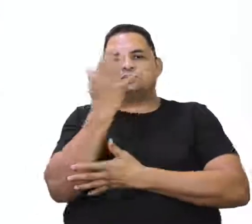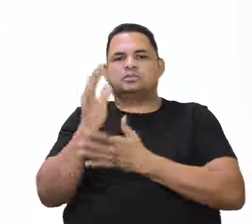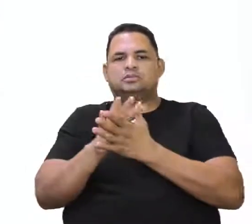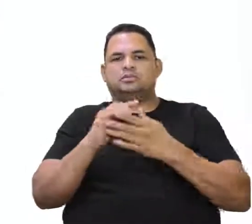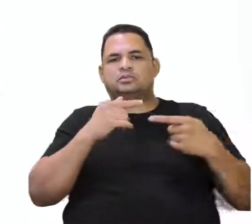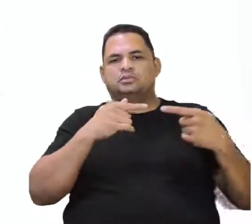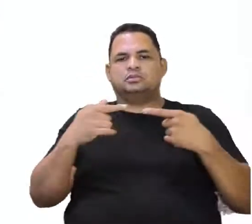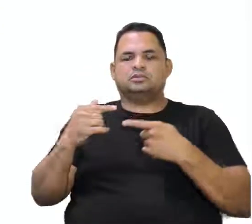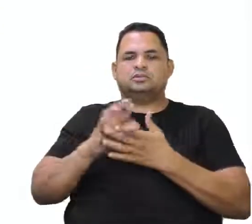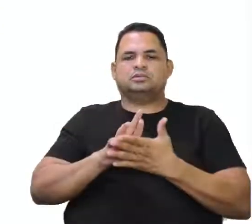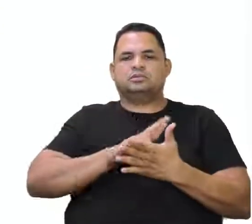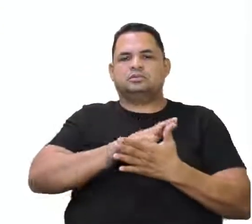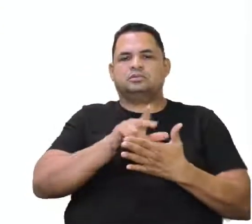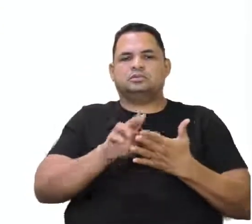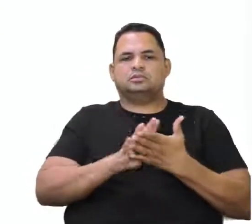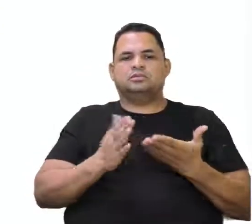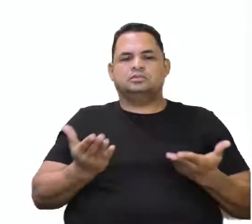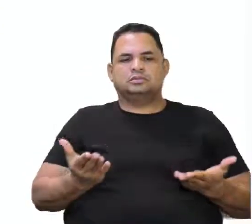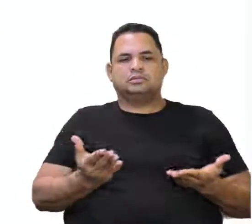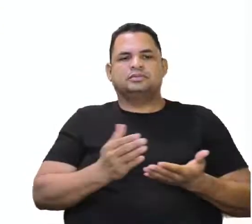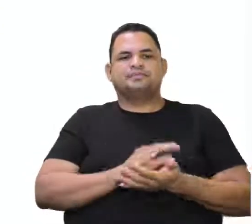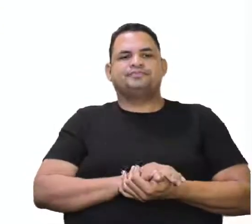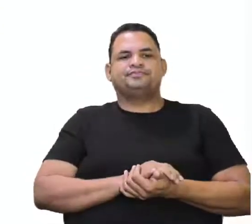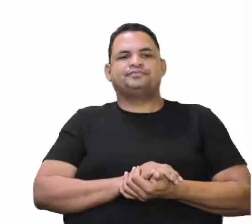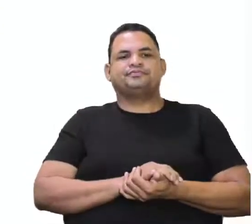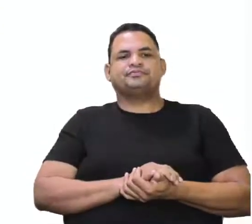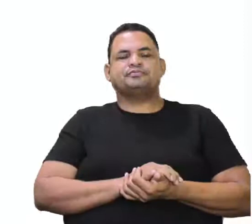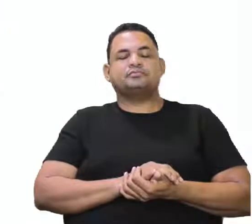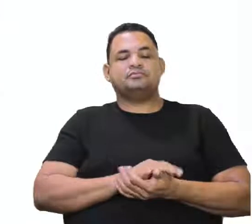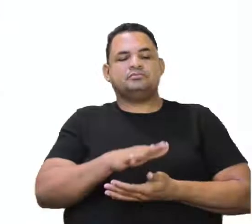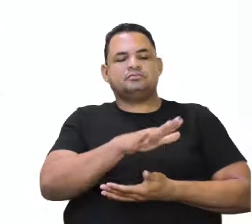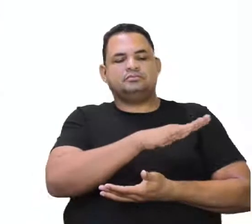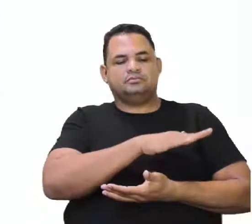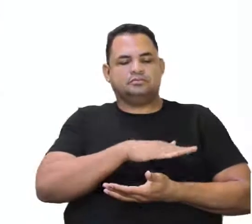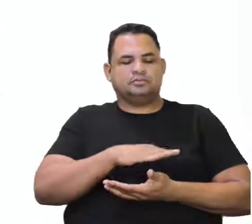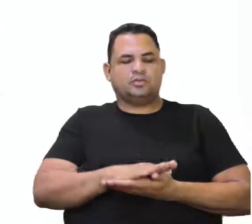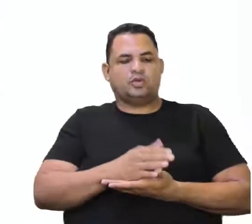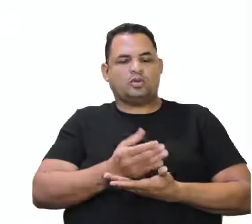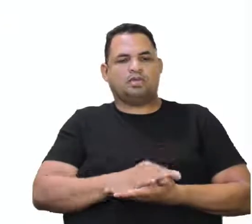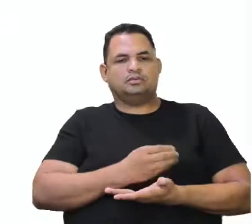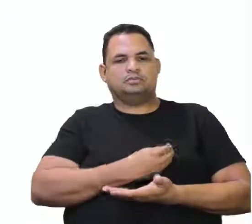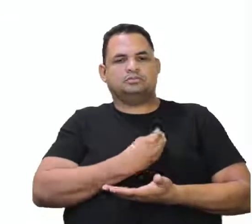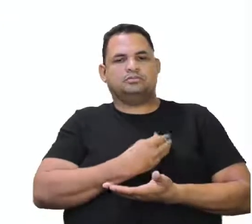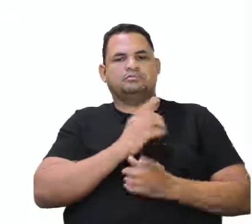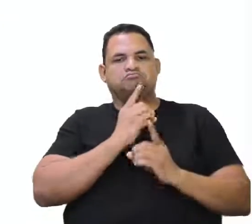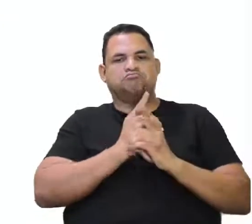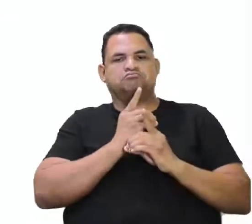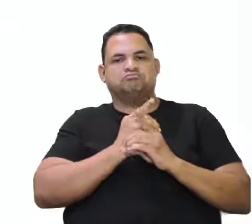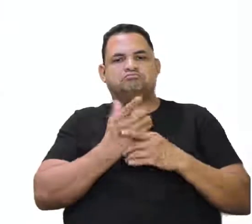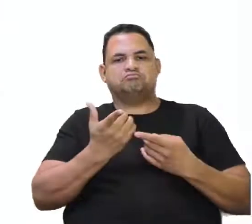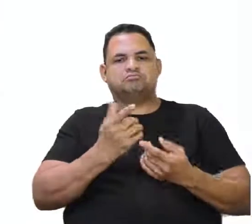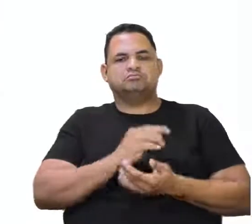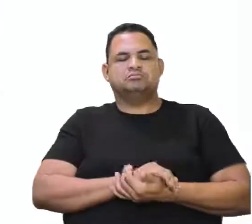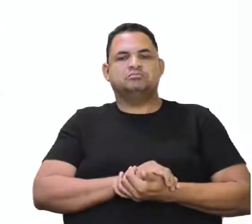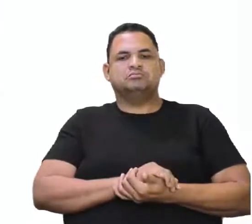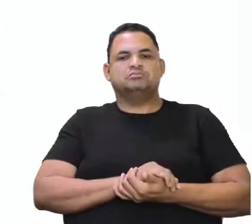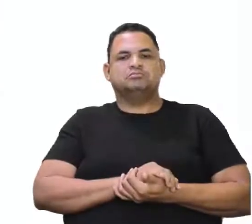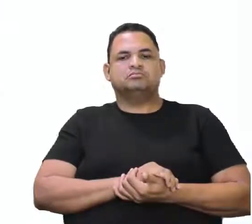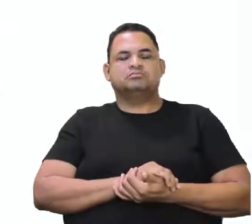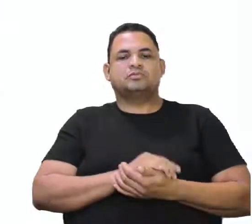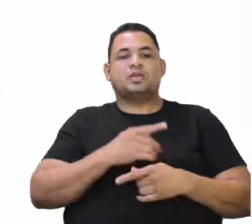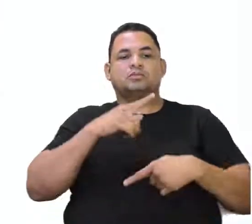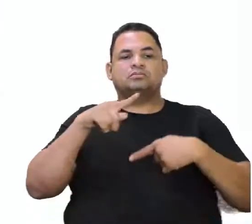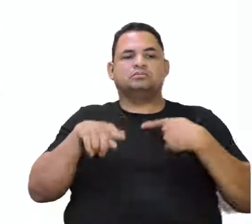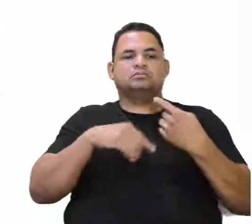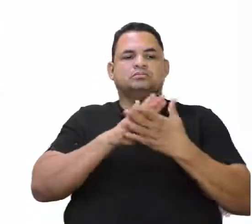ambientais relacionadas a uma determinada espécie, tais como o habitat, onde ela se encontra, certo?